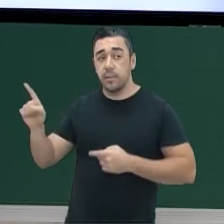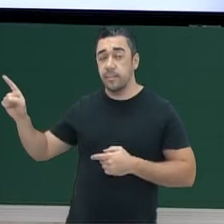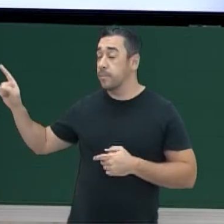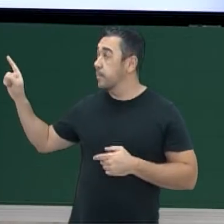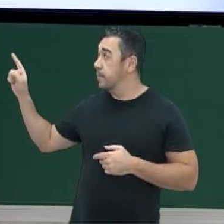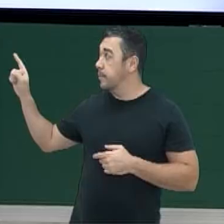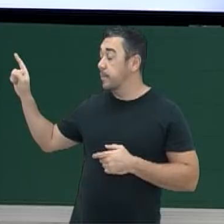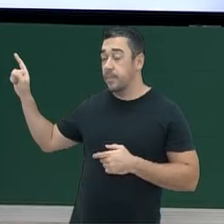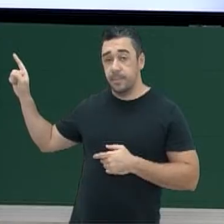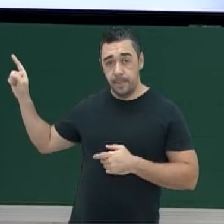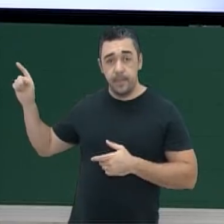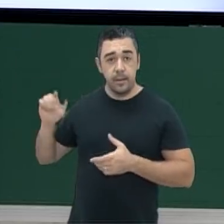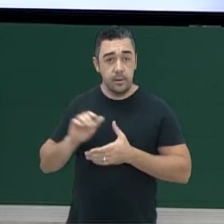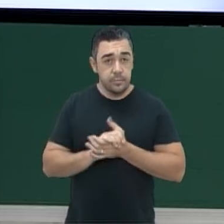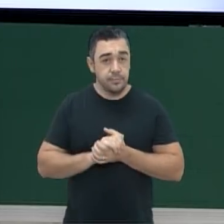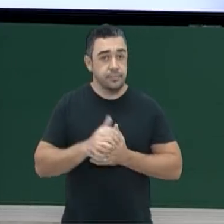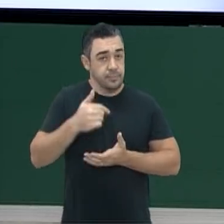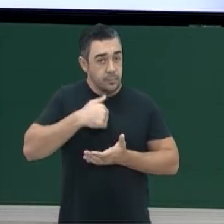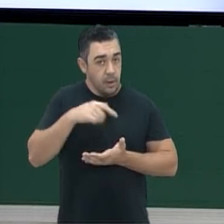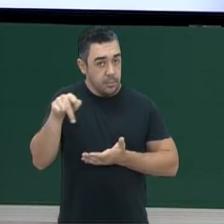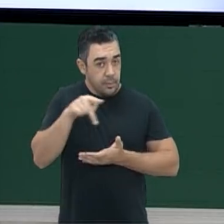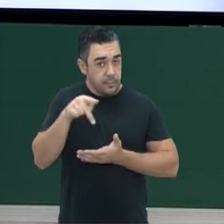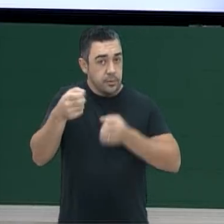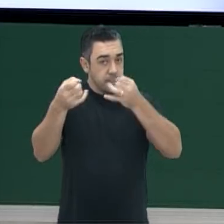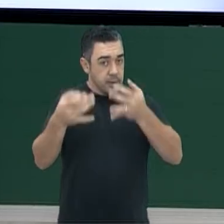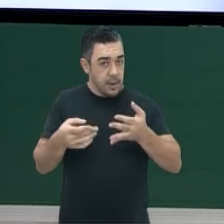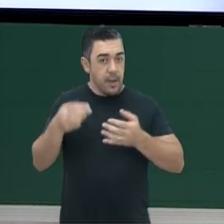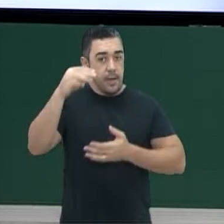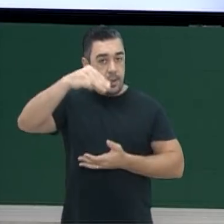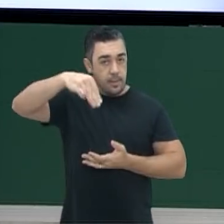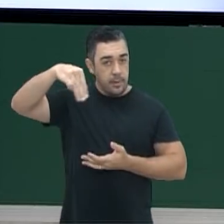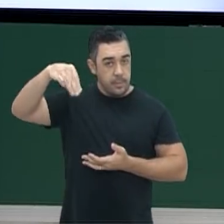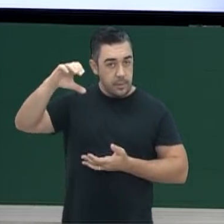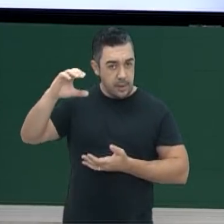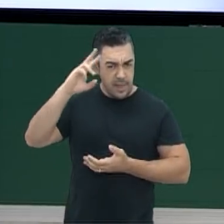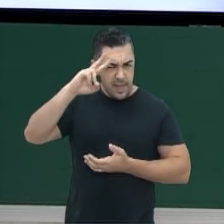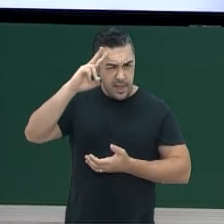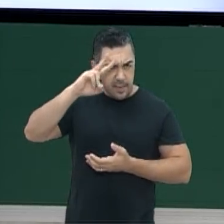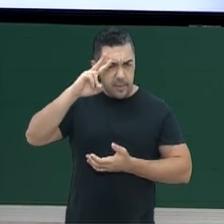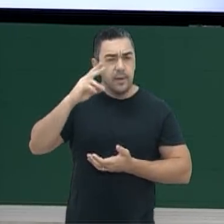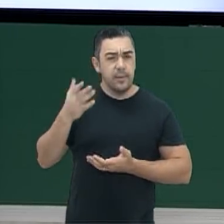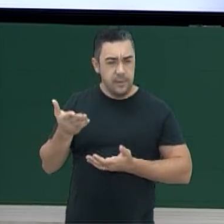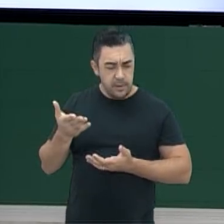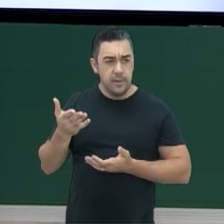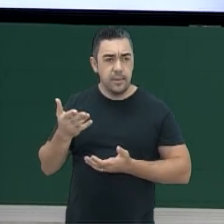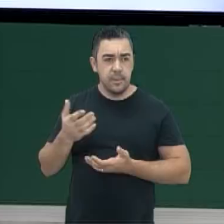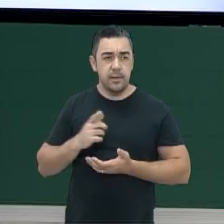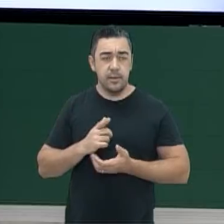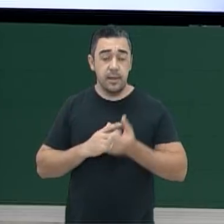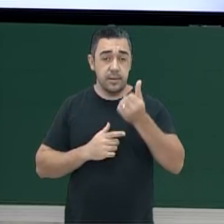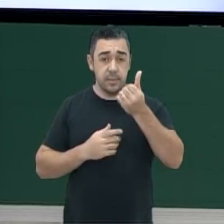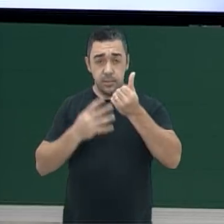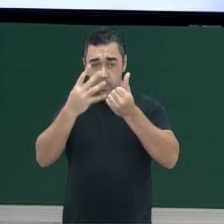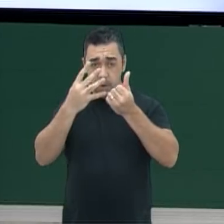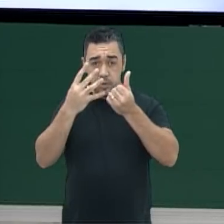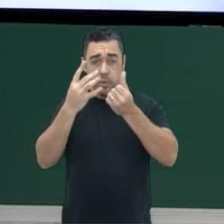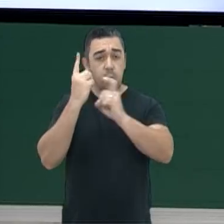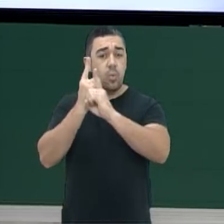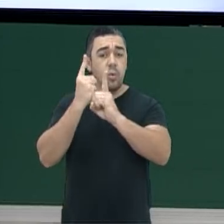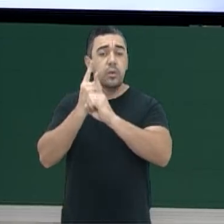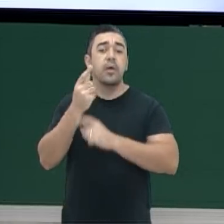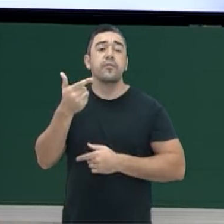B? Bom, a prof falou do MMC, lembra? Então, eu vou pensar no MMC entre o 6 e o 4, que vai